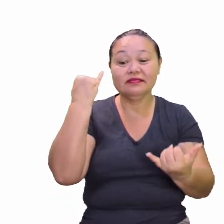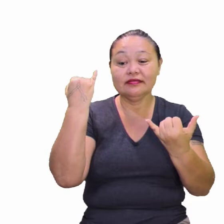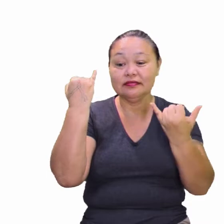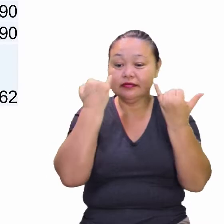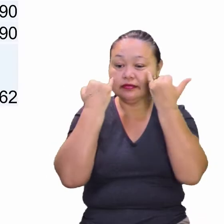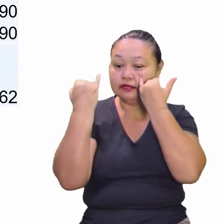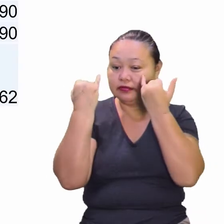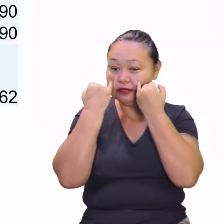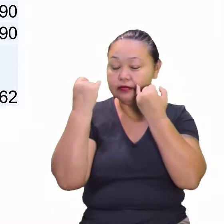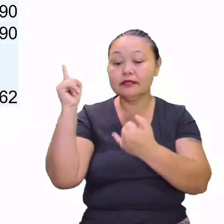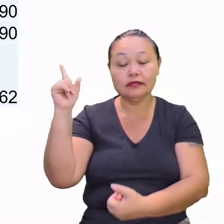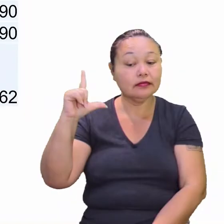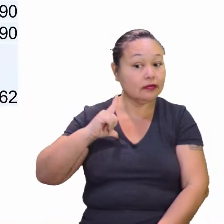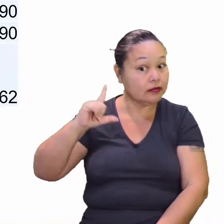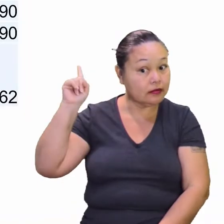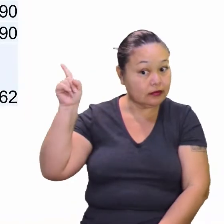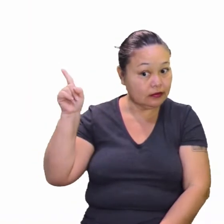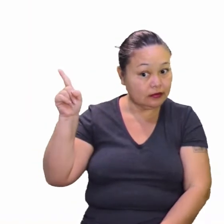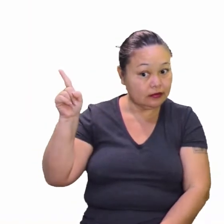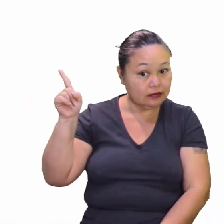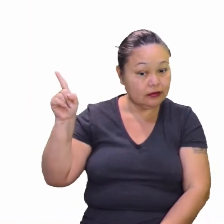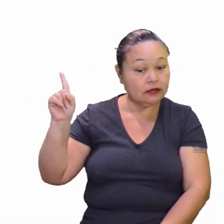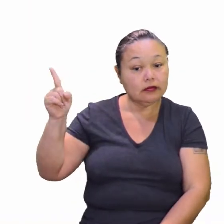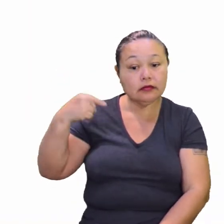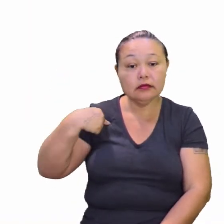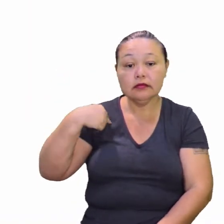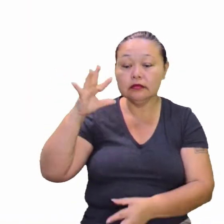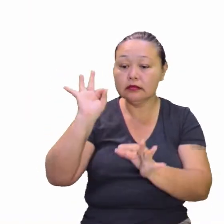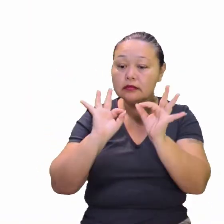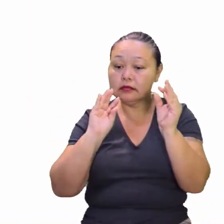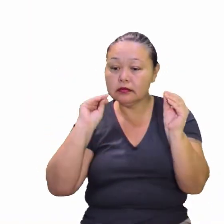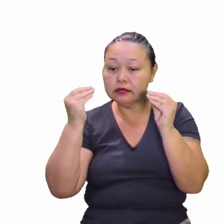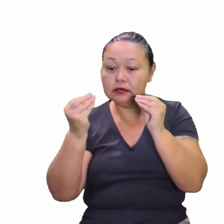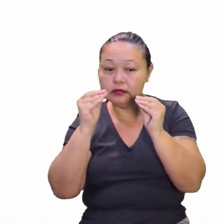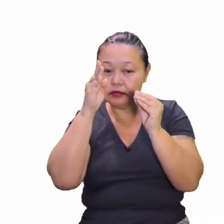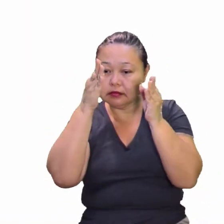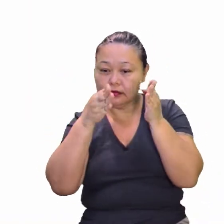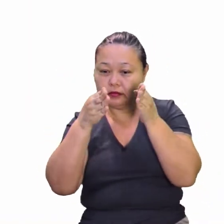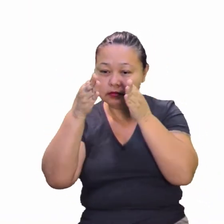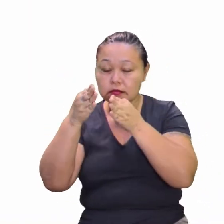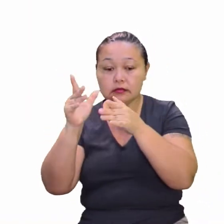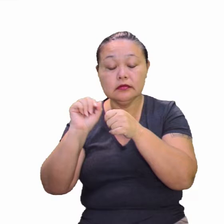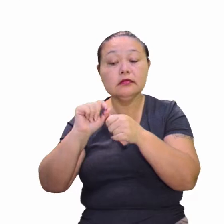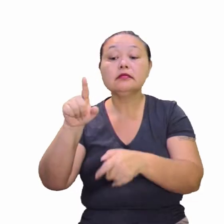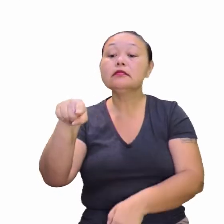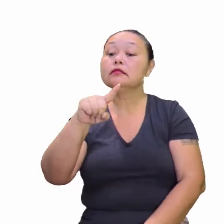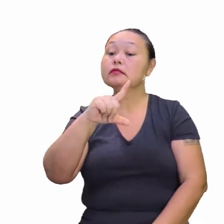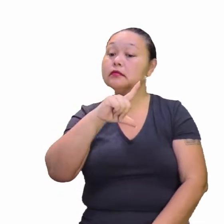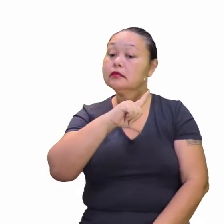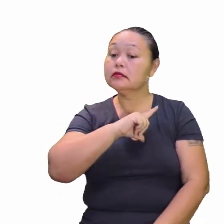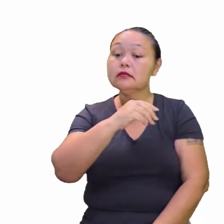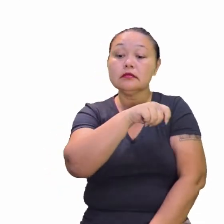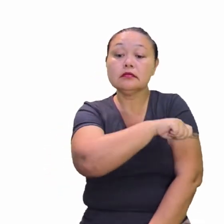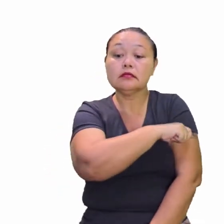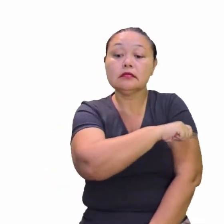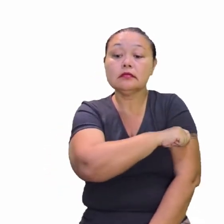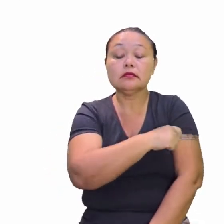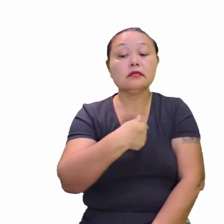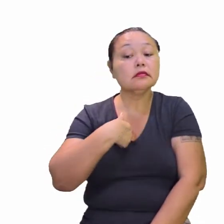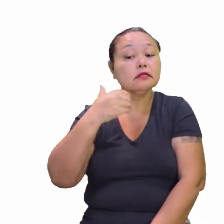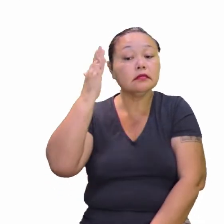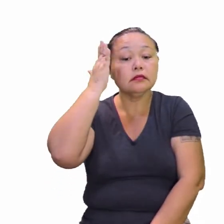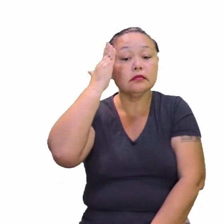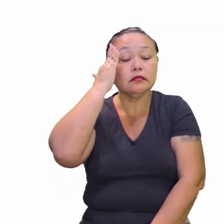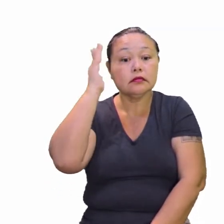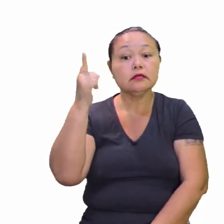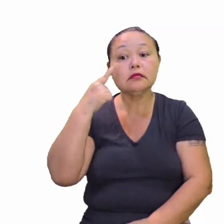né, Rogério, que nós vimos aqui, colocamos em forma de gráfico, para o aluno ter uma noção, uma ideia